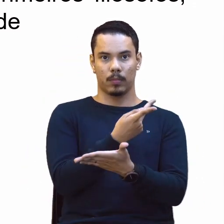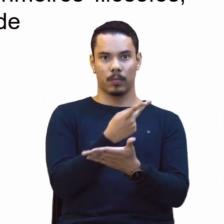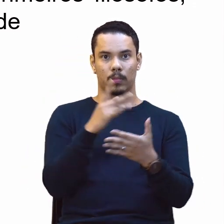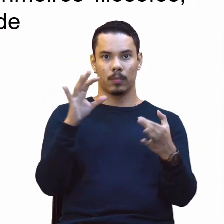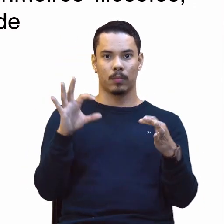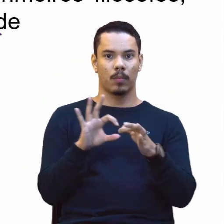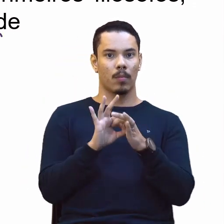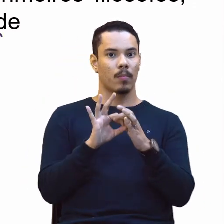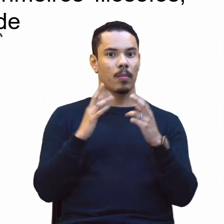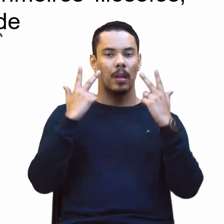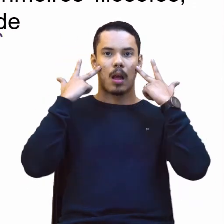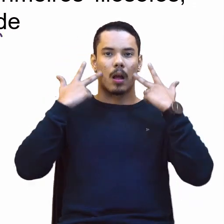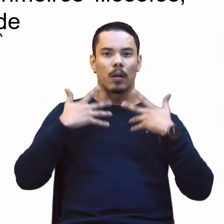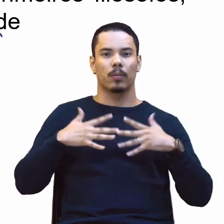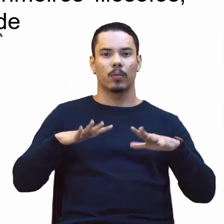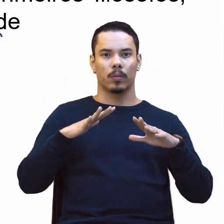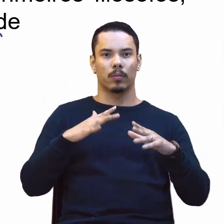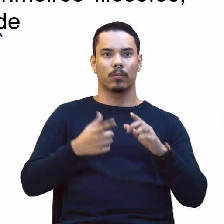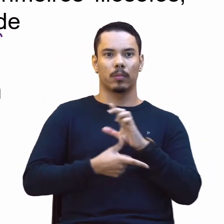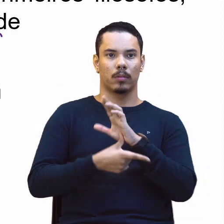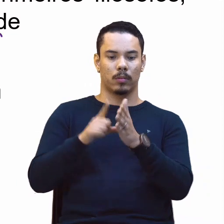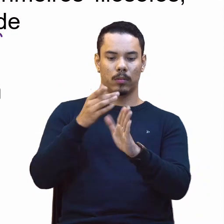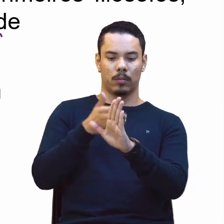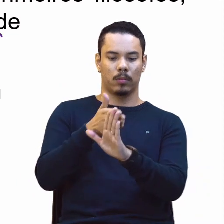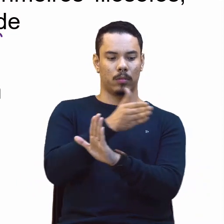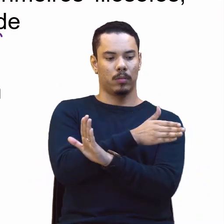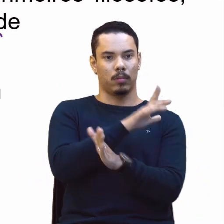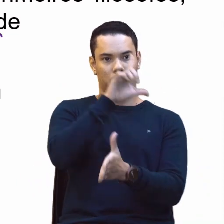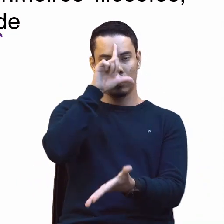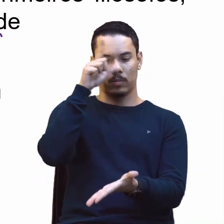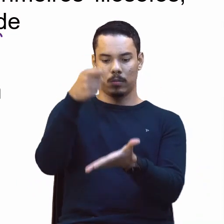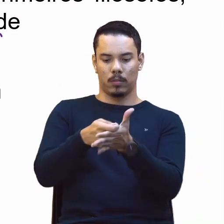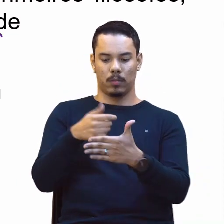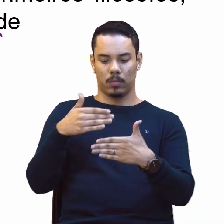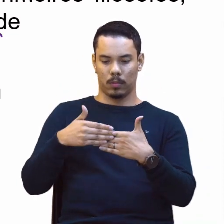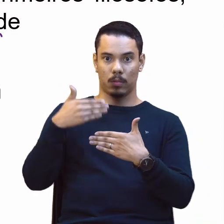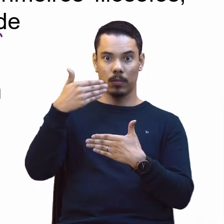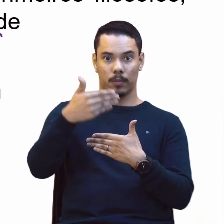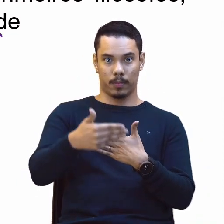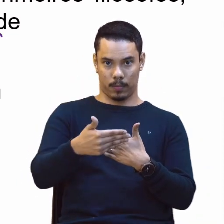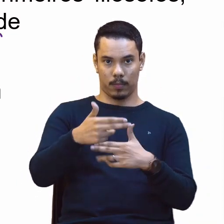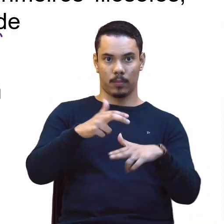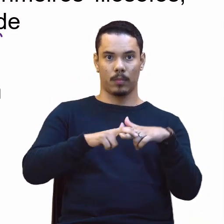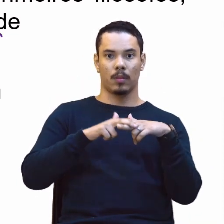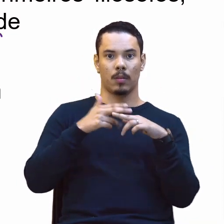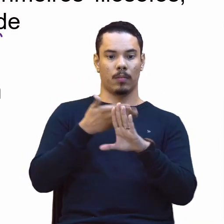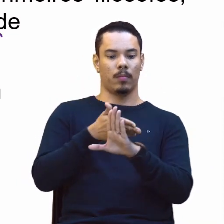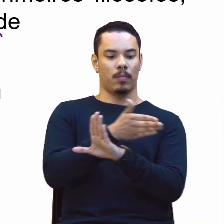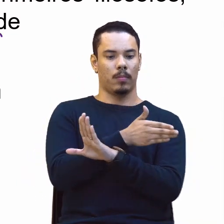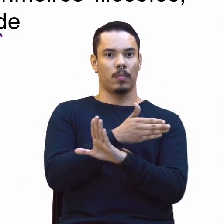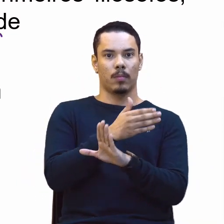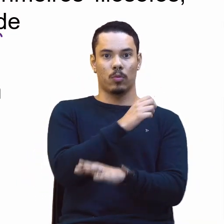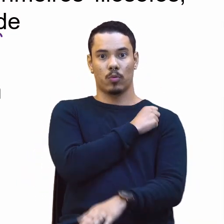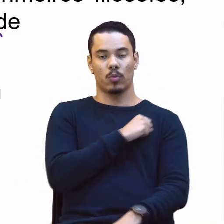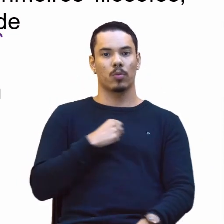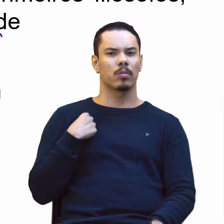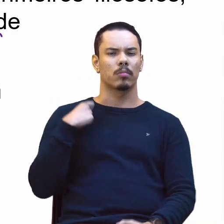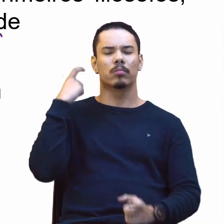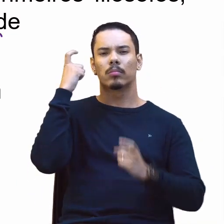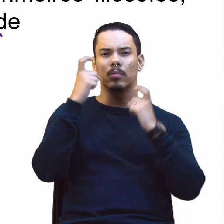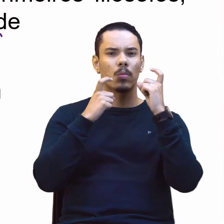causa natural que antecede o que determina. Os pré-socráticos estão preocupados em quê?